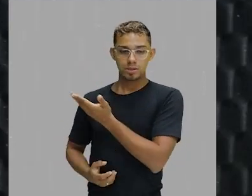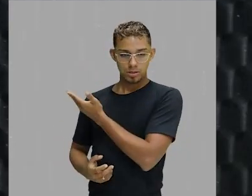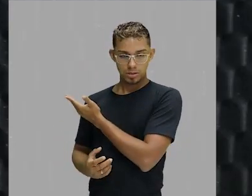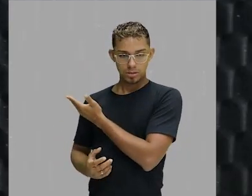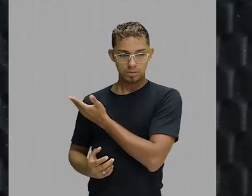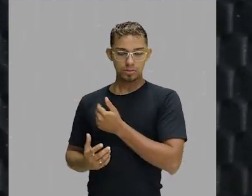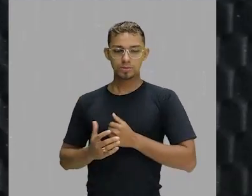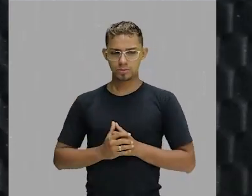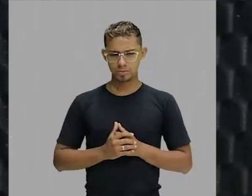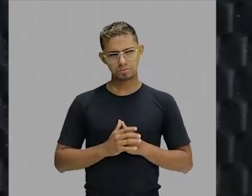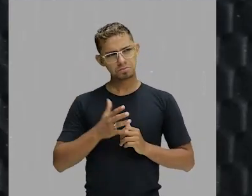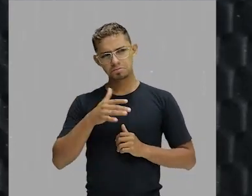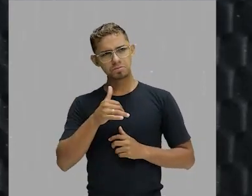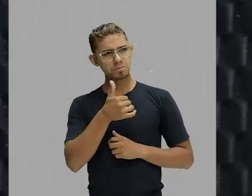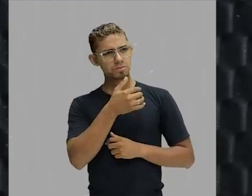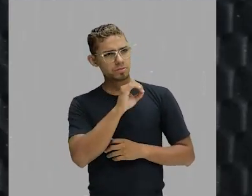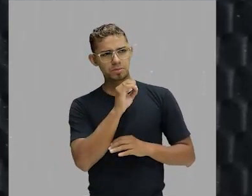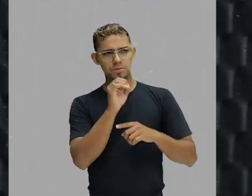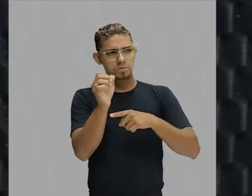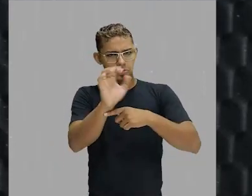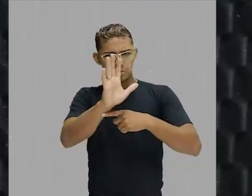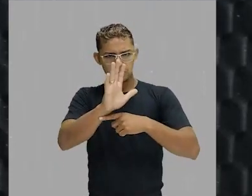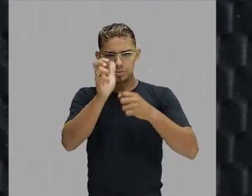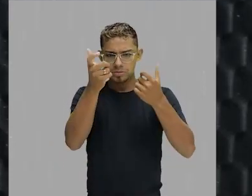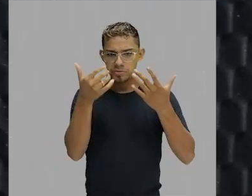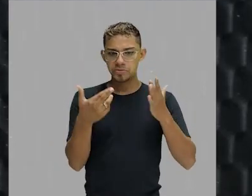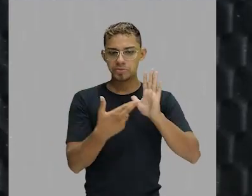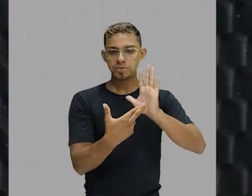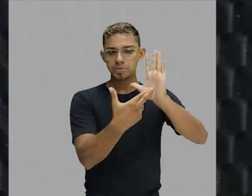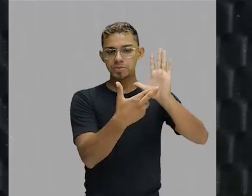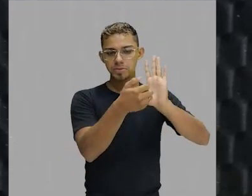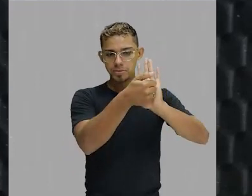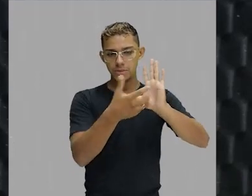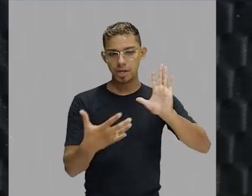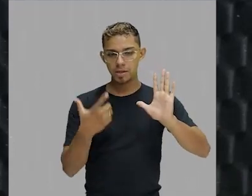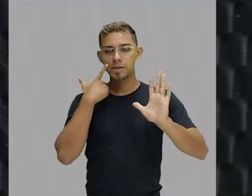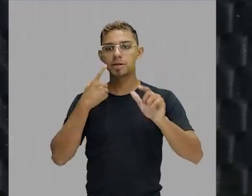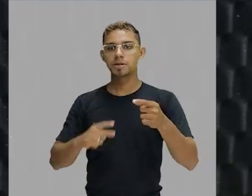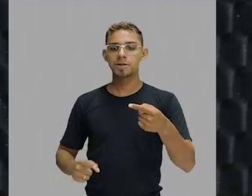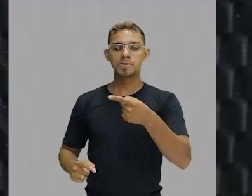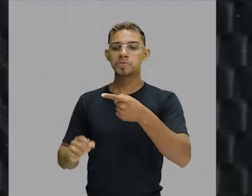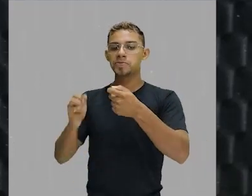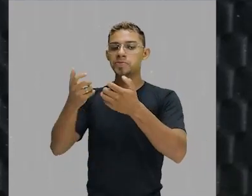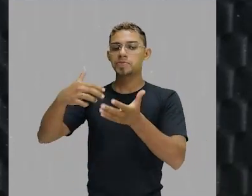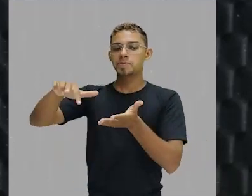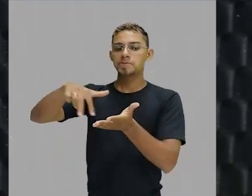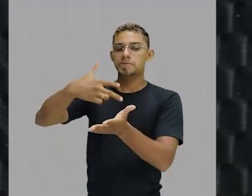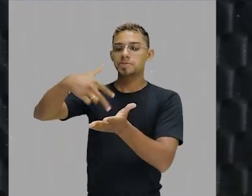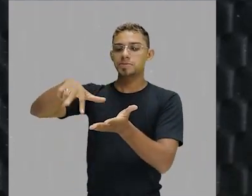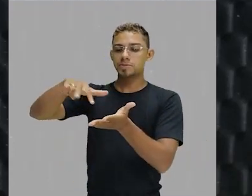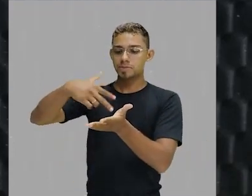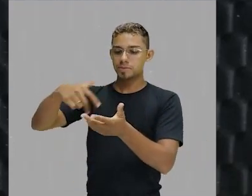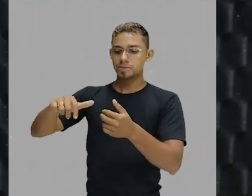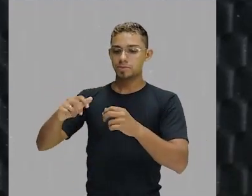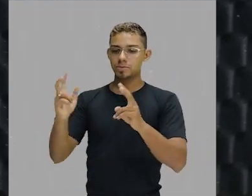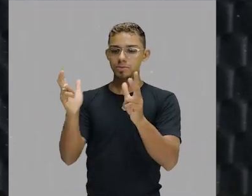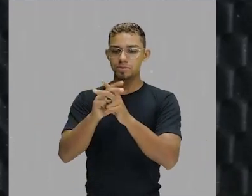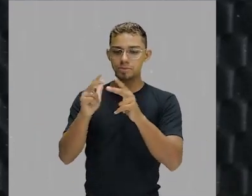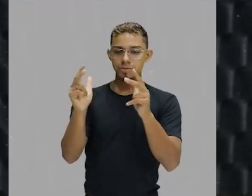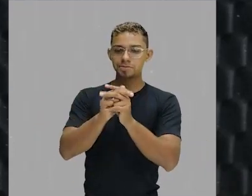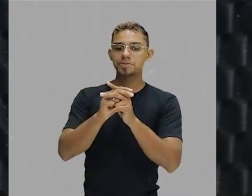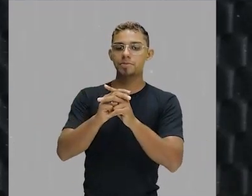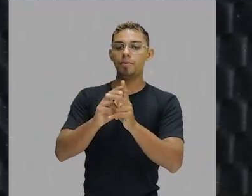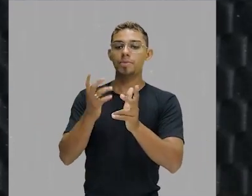uns 10 filmes que a capoeira foi referenciada e reverenciada como dança, como luta,